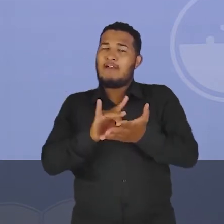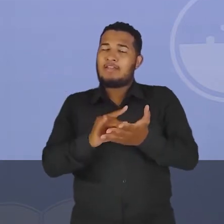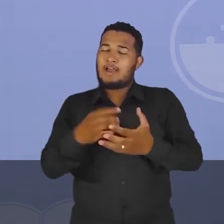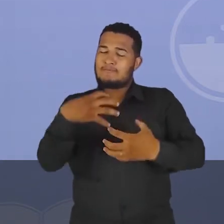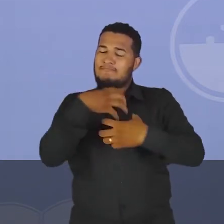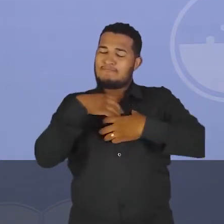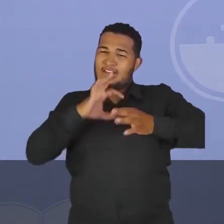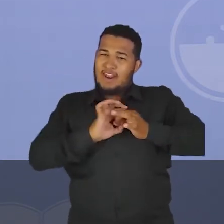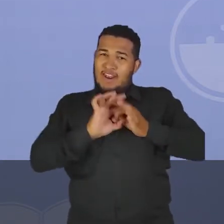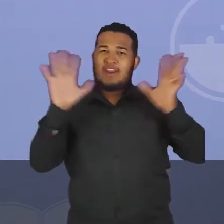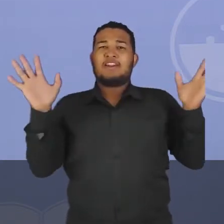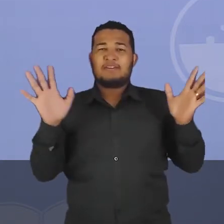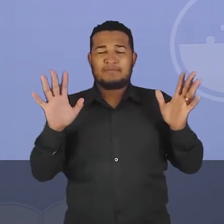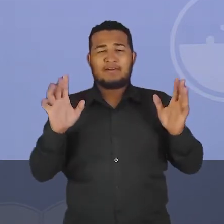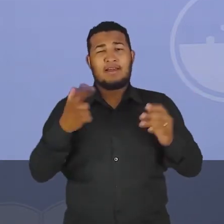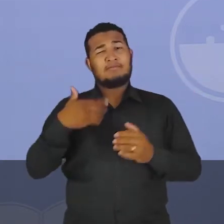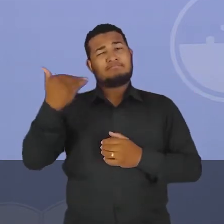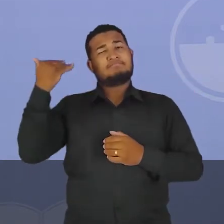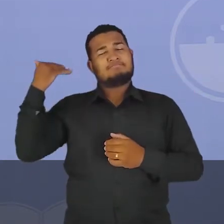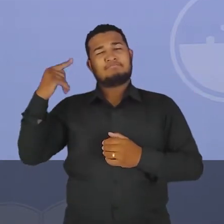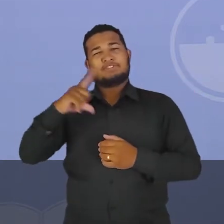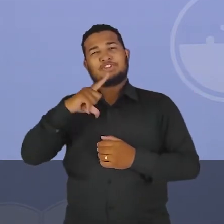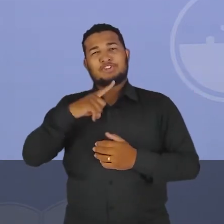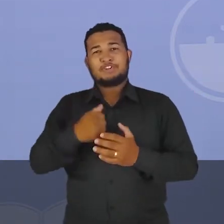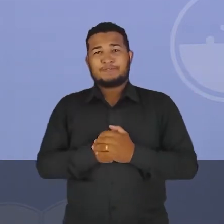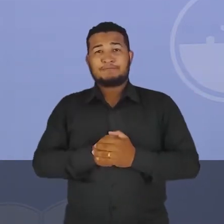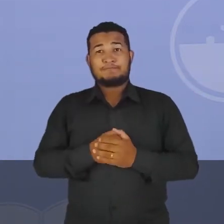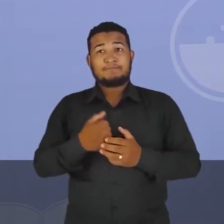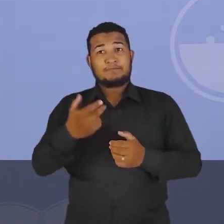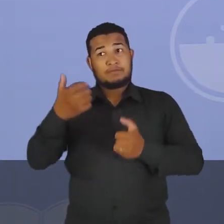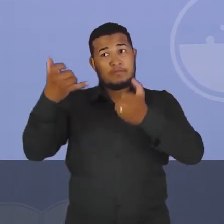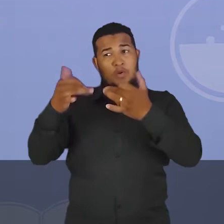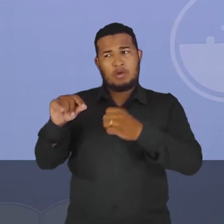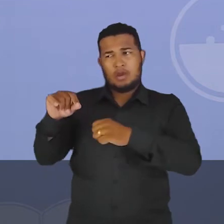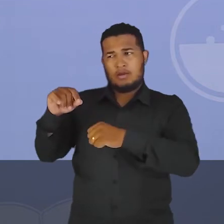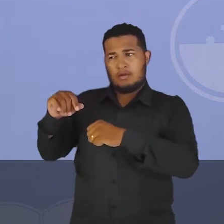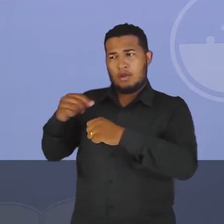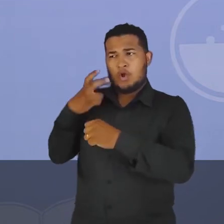Era uma visão jesuíta da época. Eles viam que as práticas indígenas